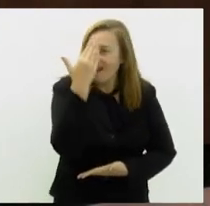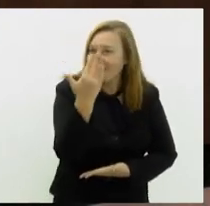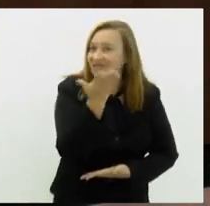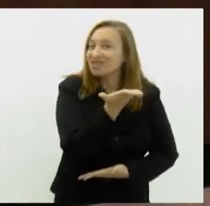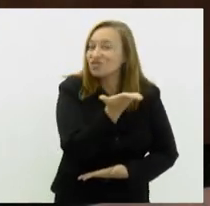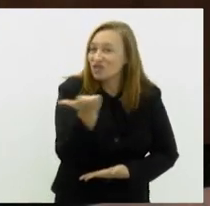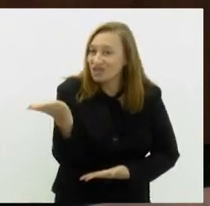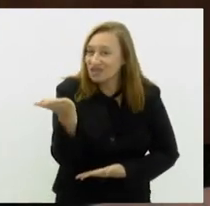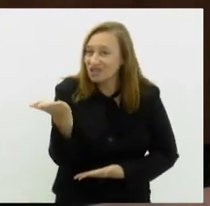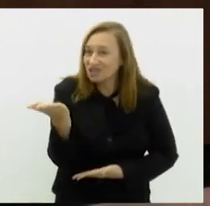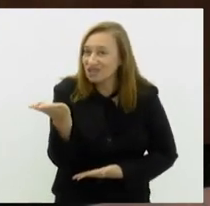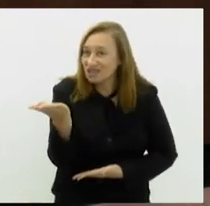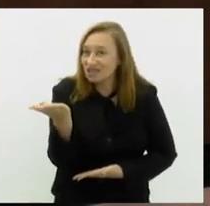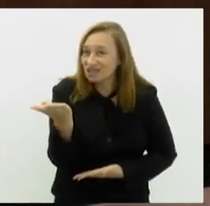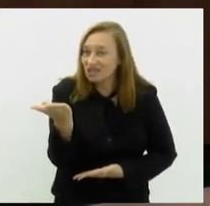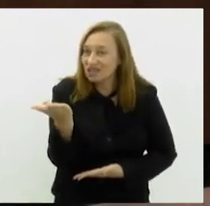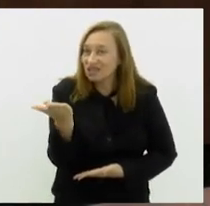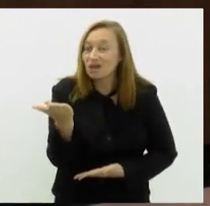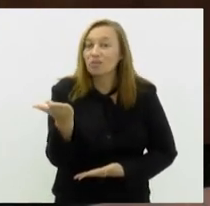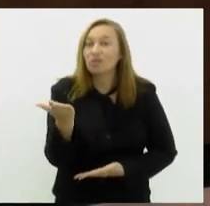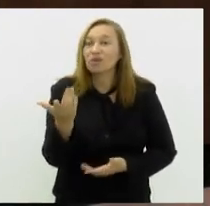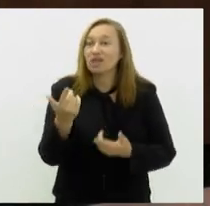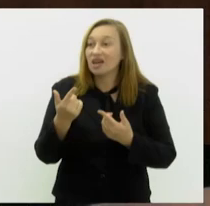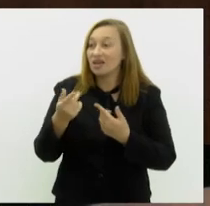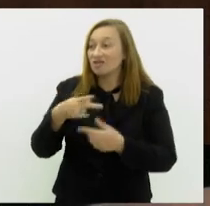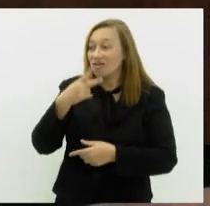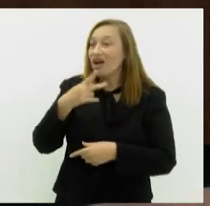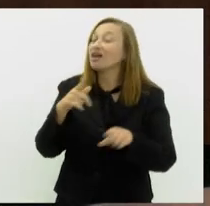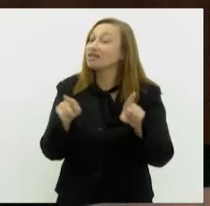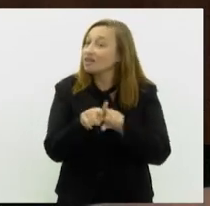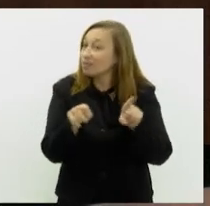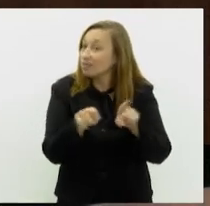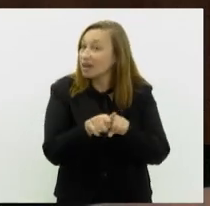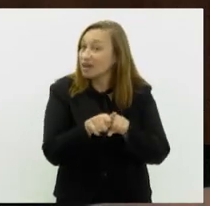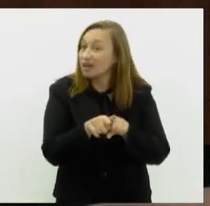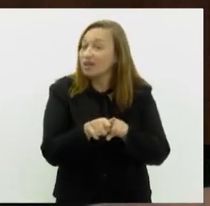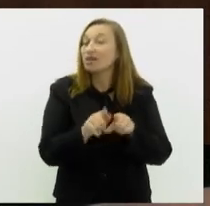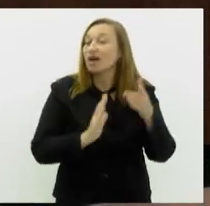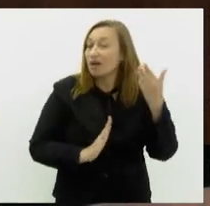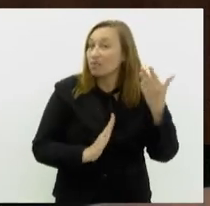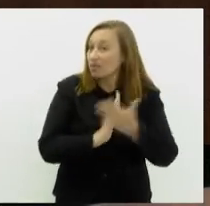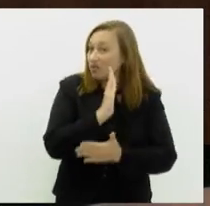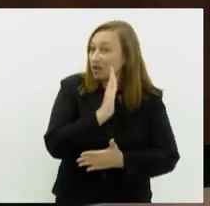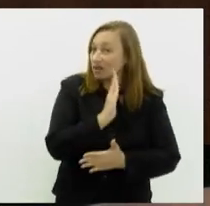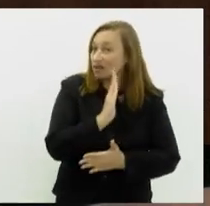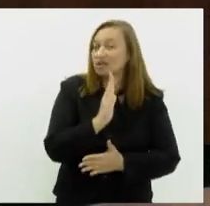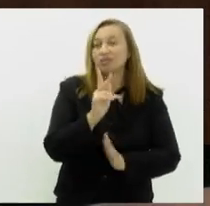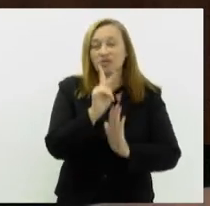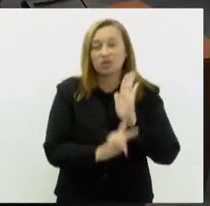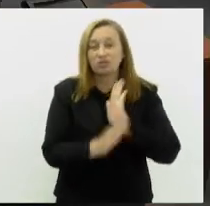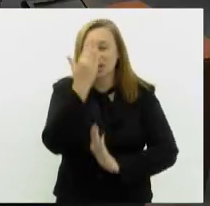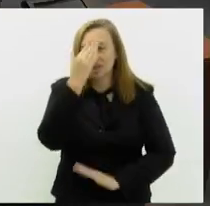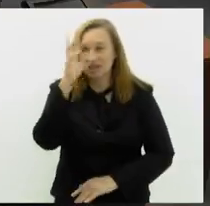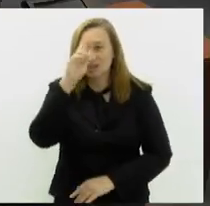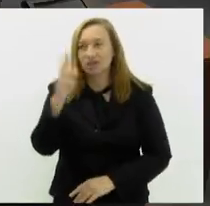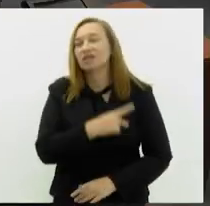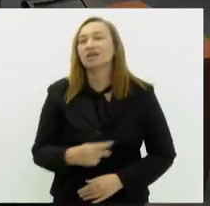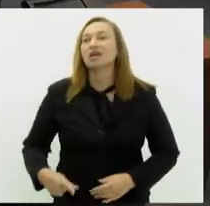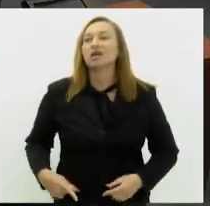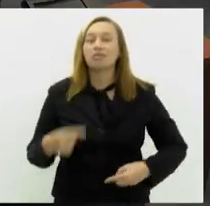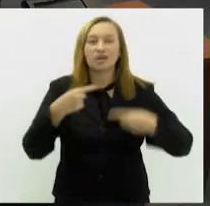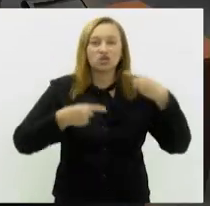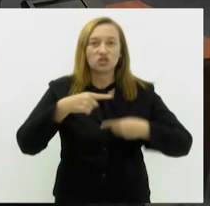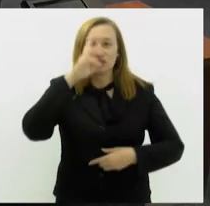vocês por terem feito as críticas e também por terem aprovado este projeto. Obrigado, presidente. Para